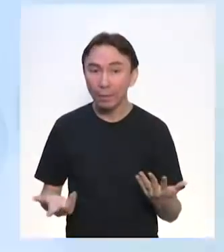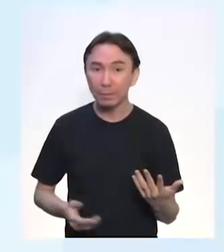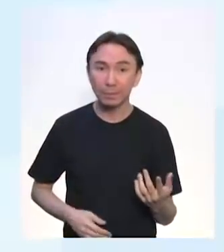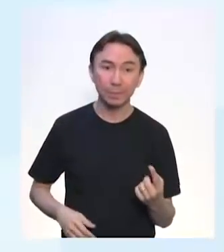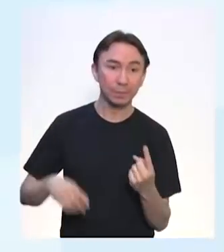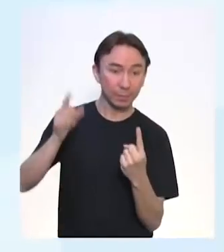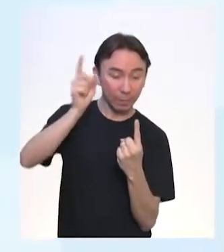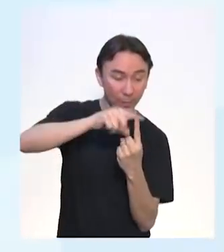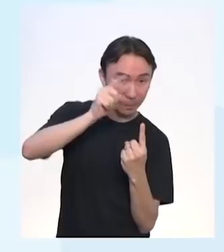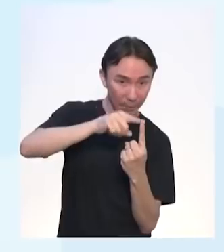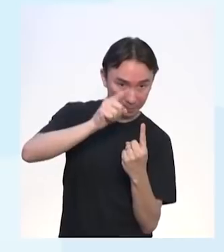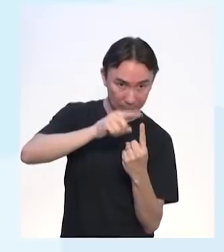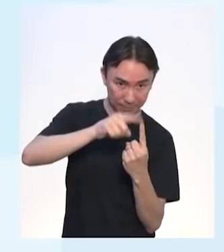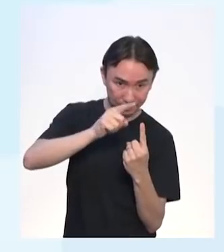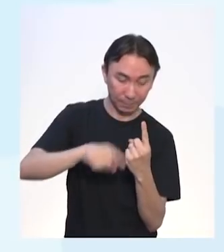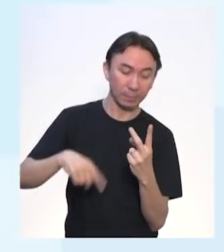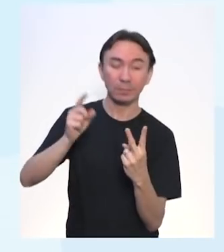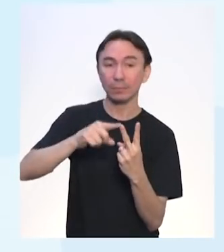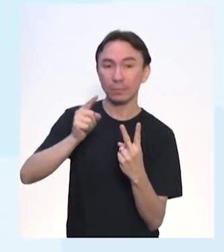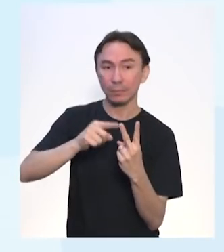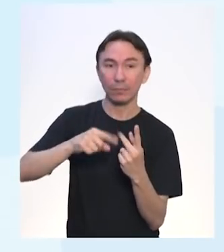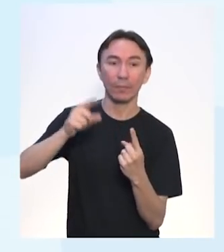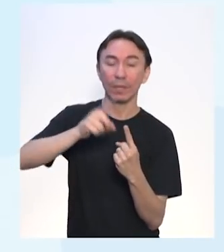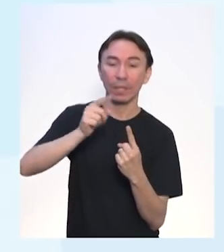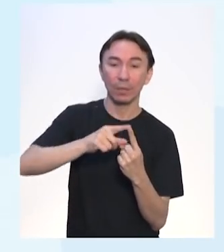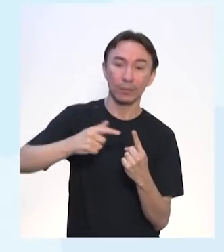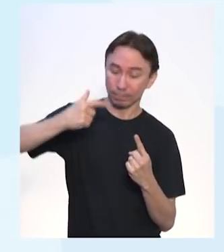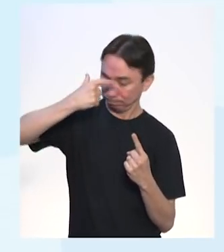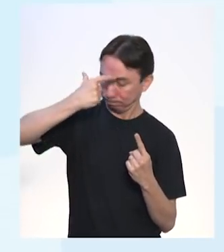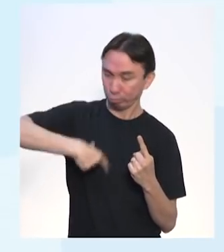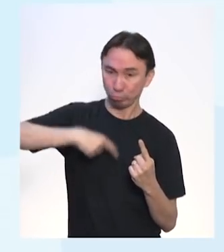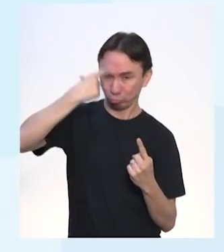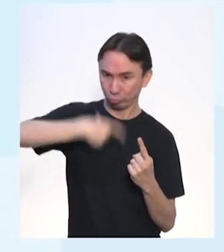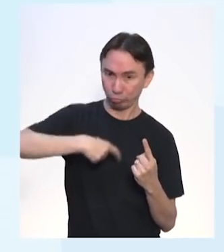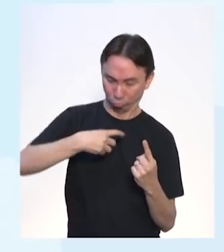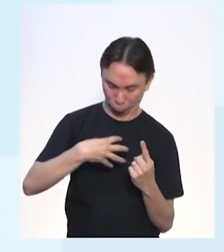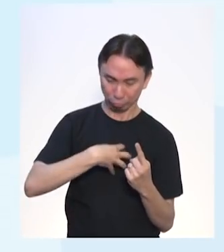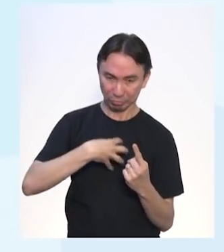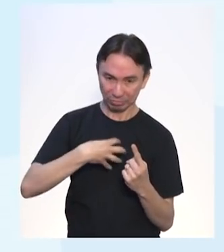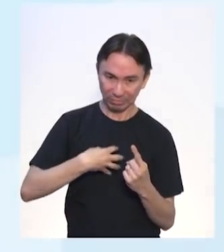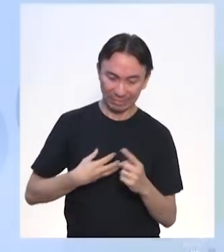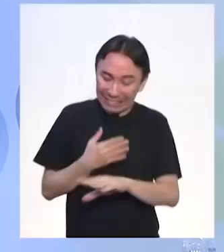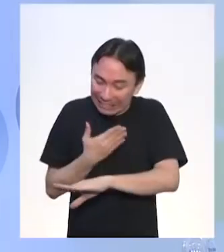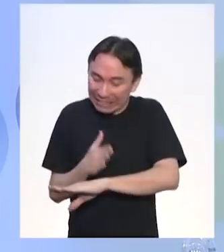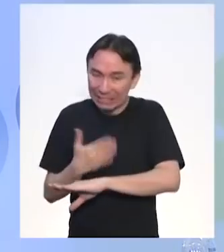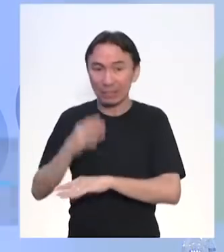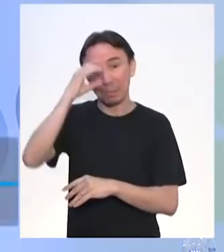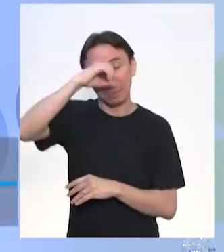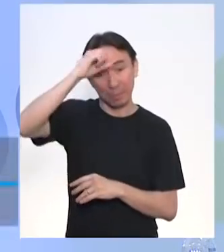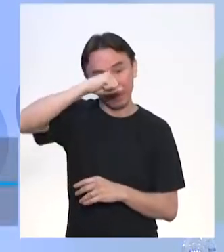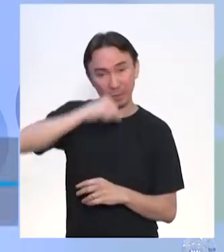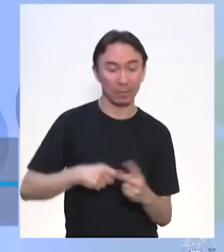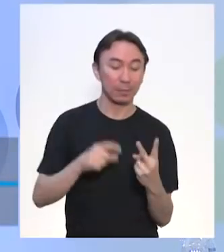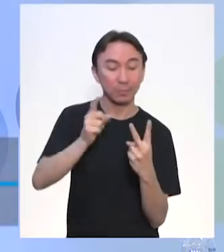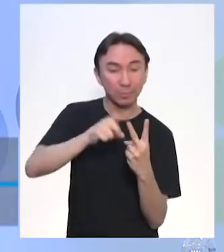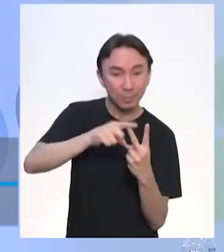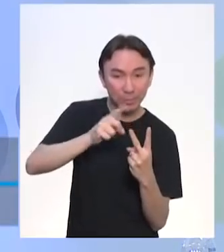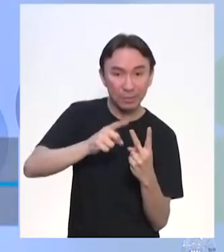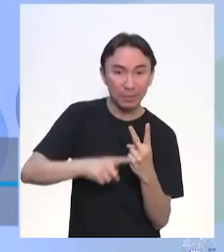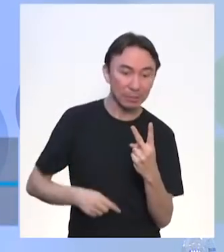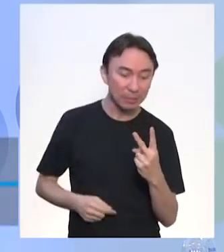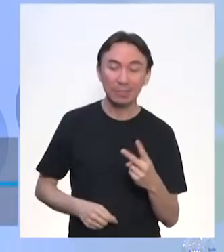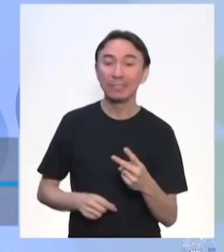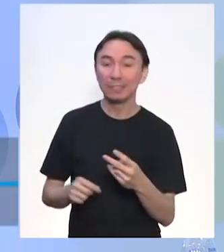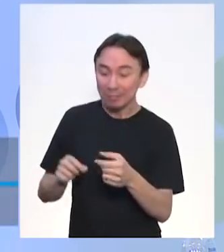a ser e o aprender a fazer. Para a gente pensar com um pouquinho mais de profundidade